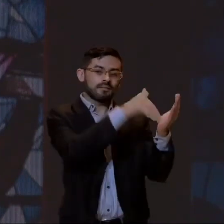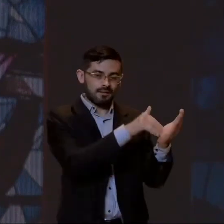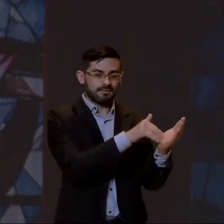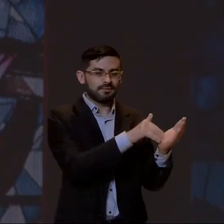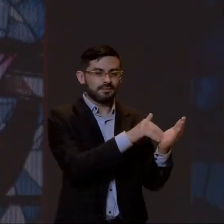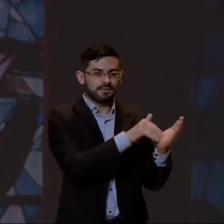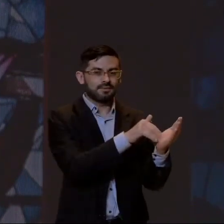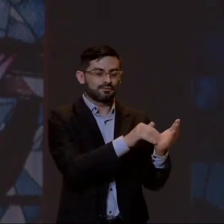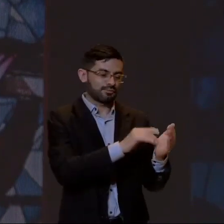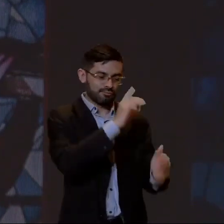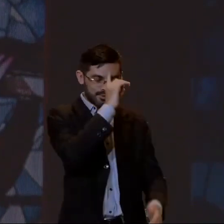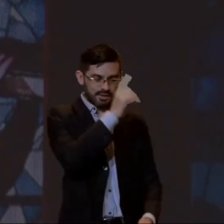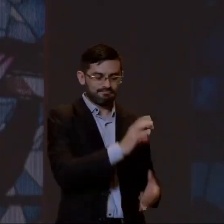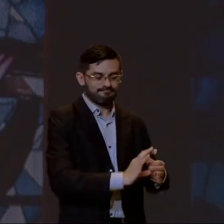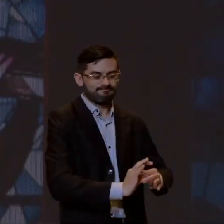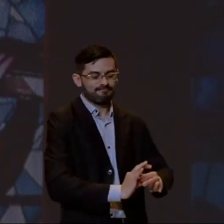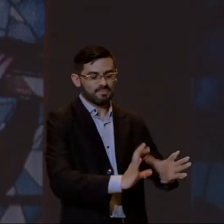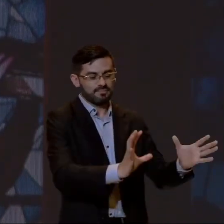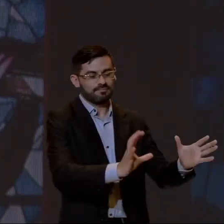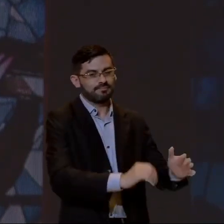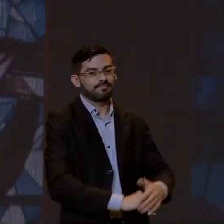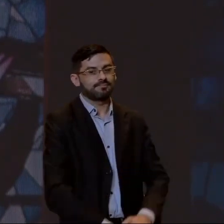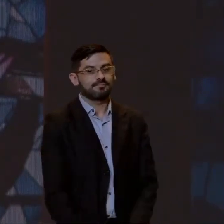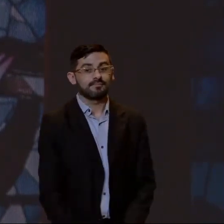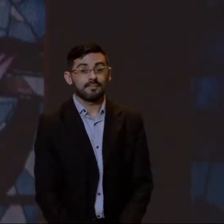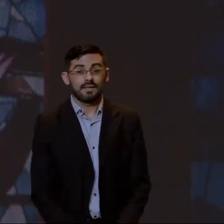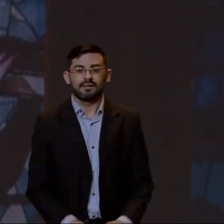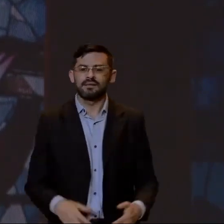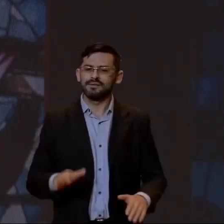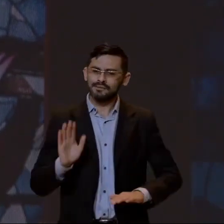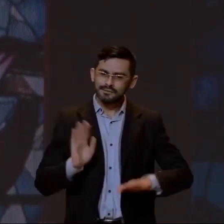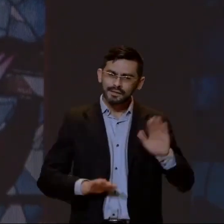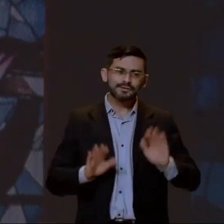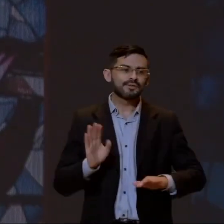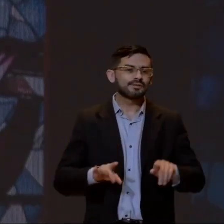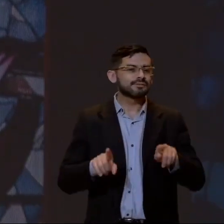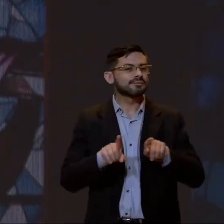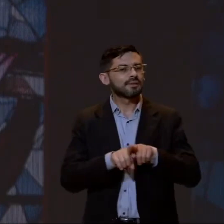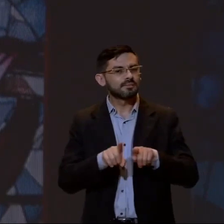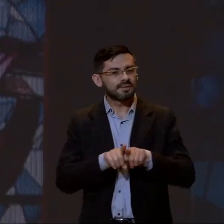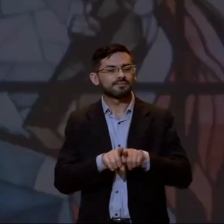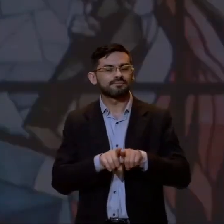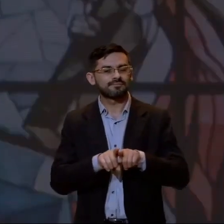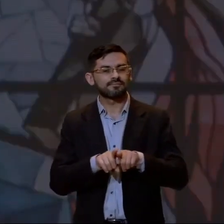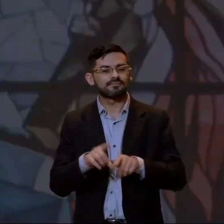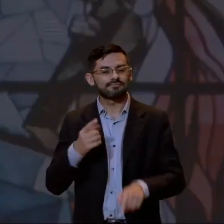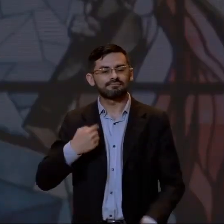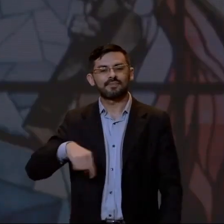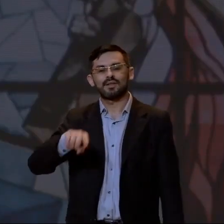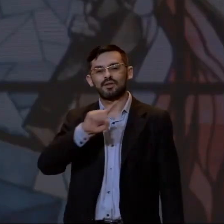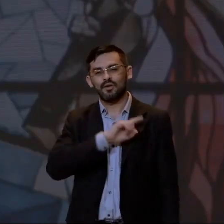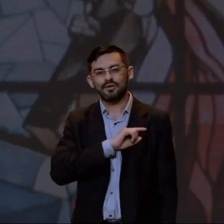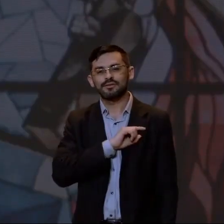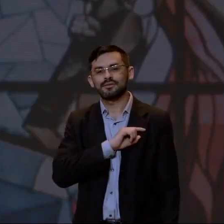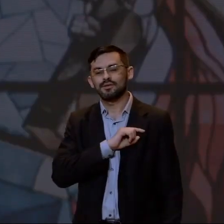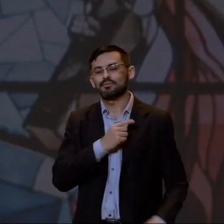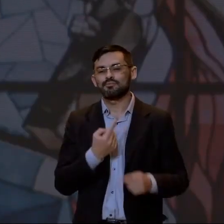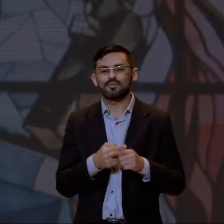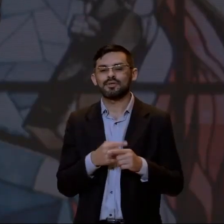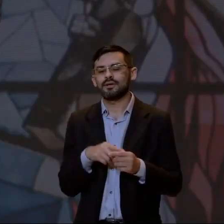eu diga que você pode. E tantas vezes, nós, por causa da